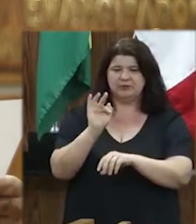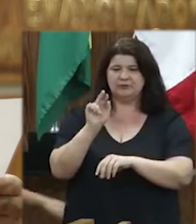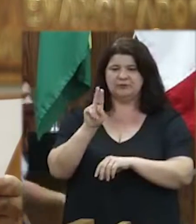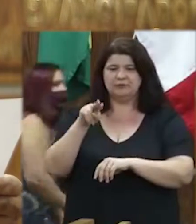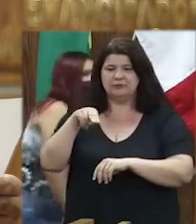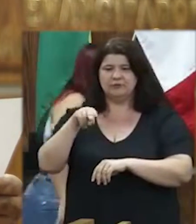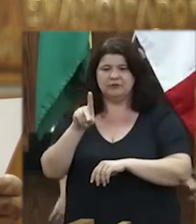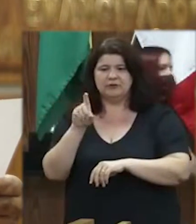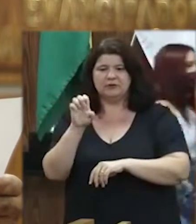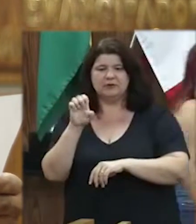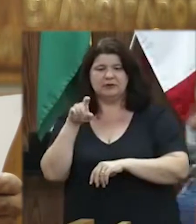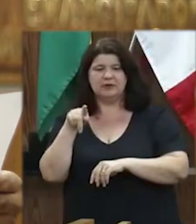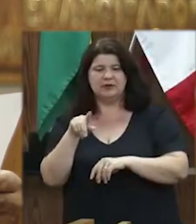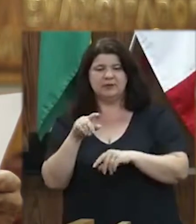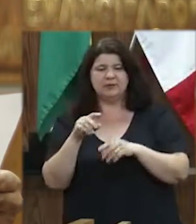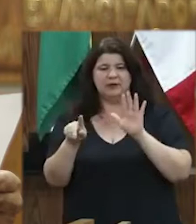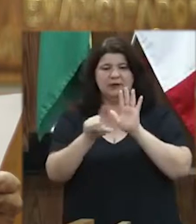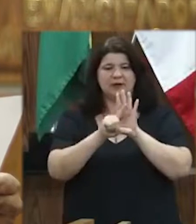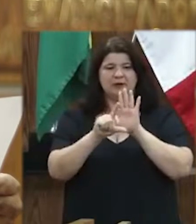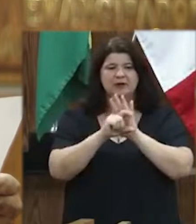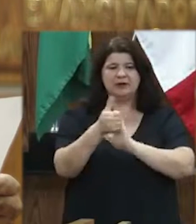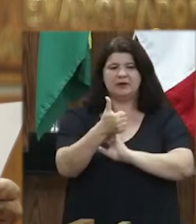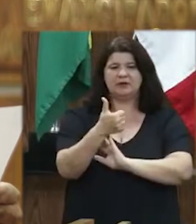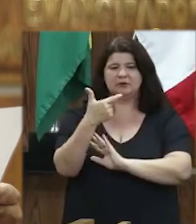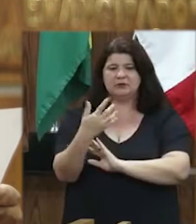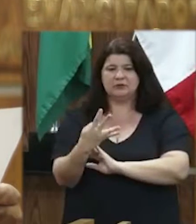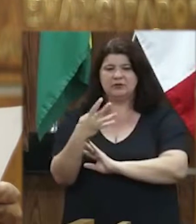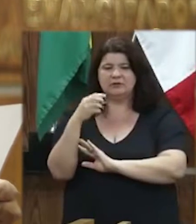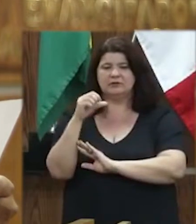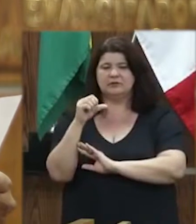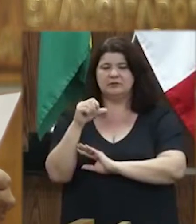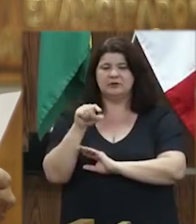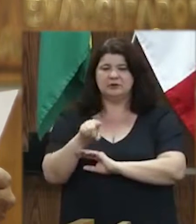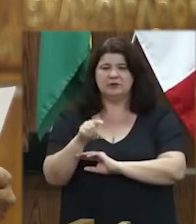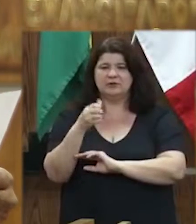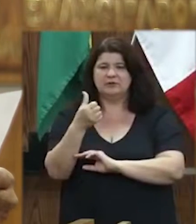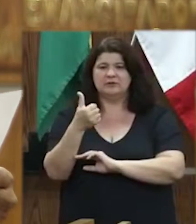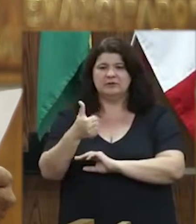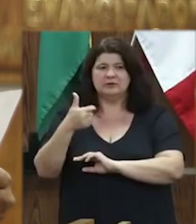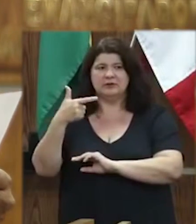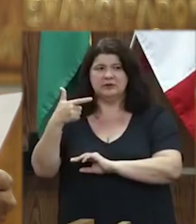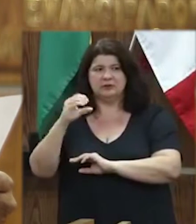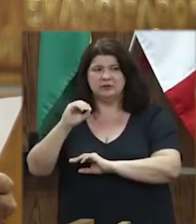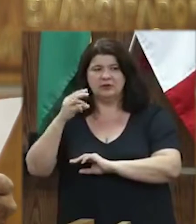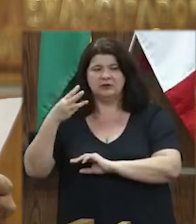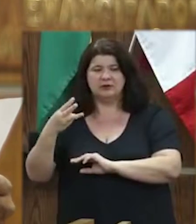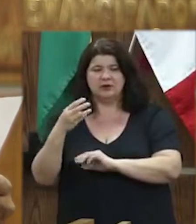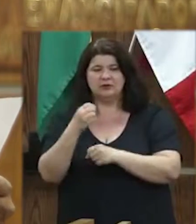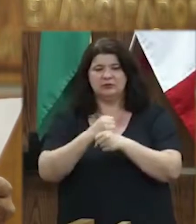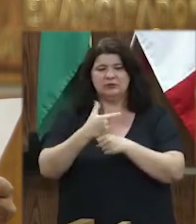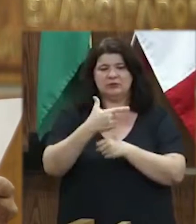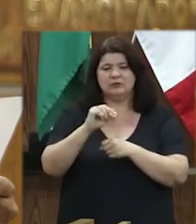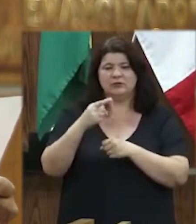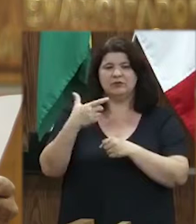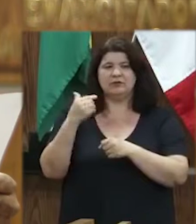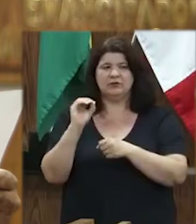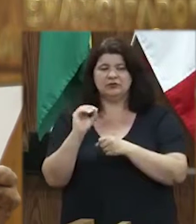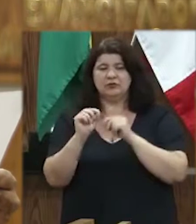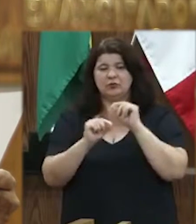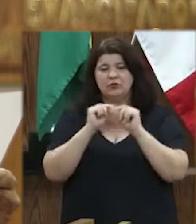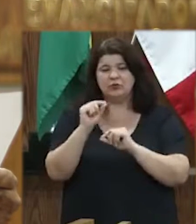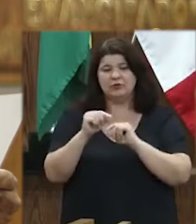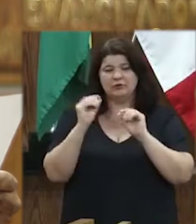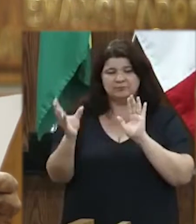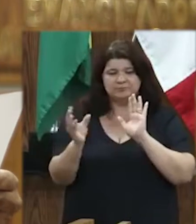foi regulamentado através da Lei 14.103 de 2020. Uma das conquistas asseguradas na nova legislação